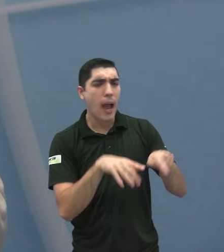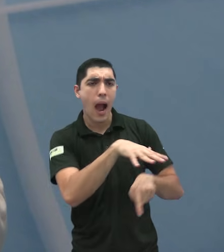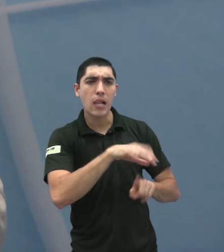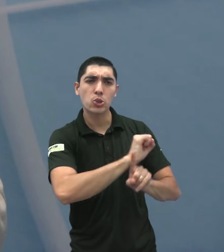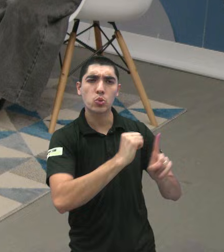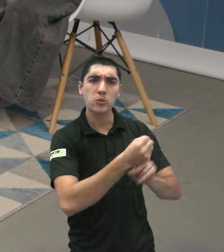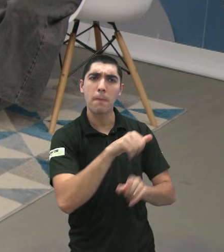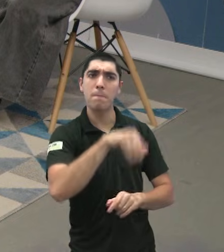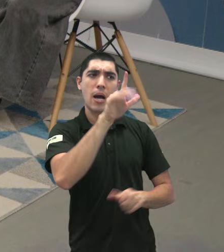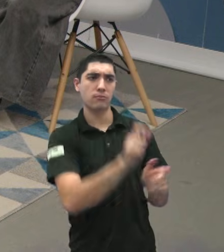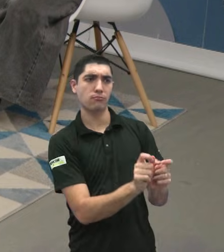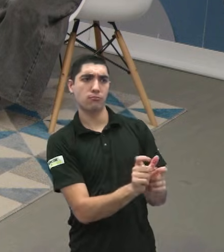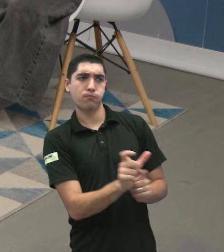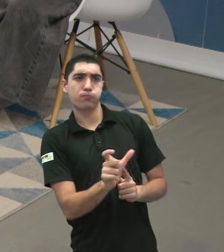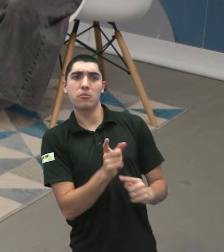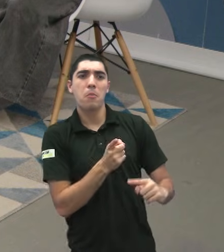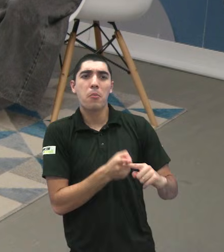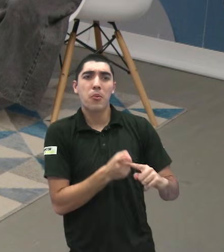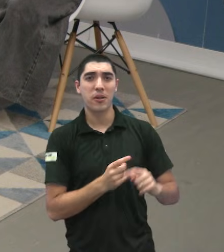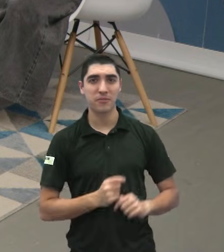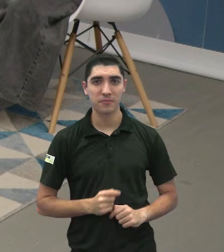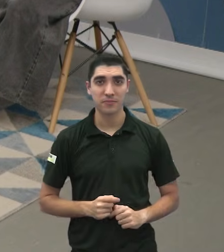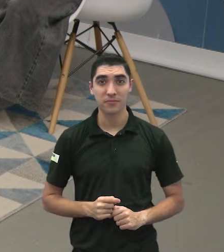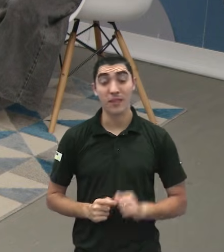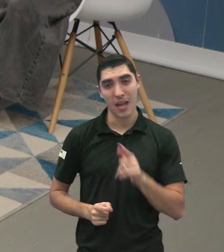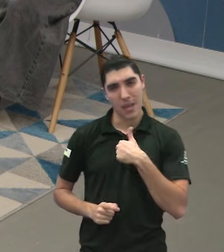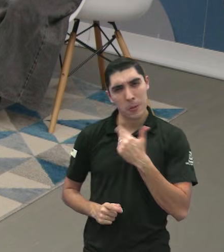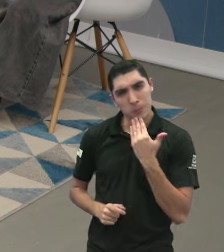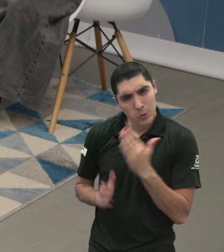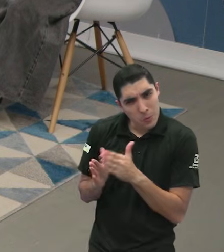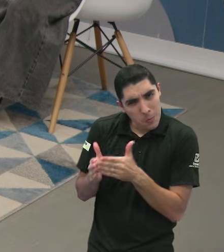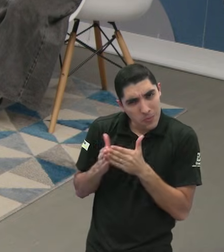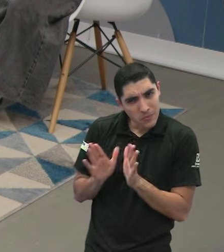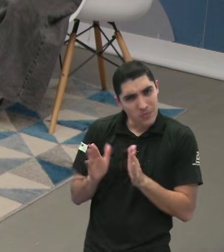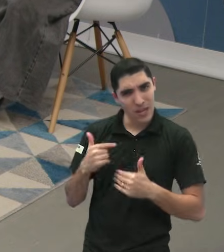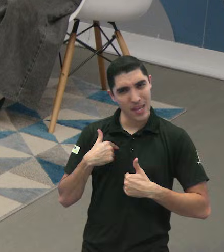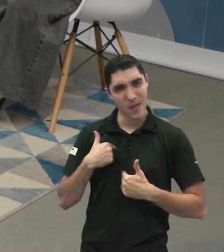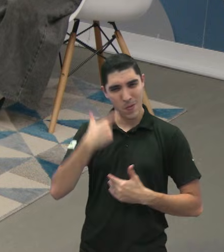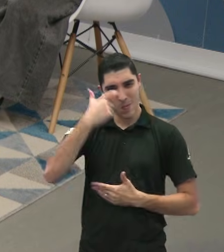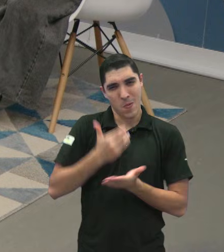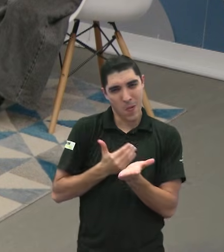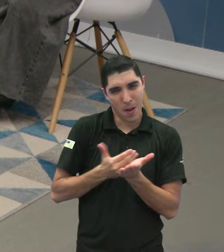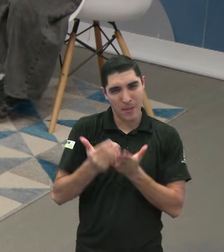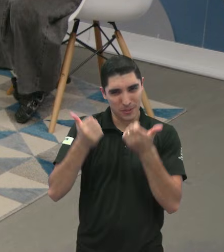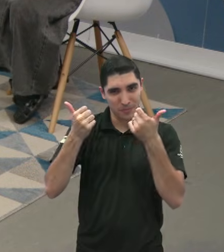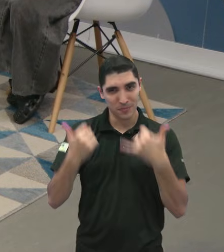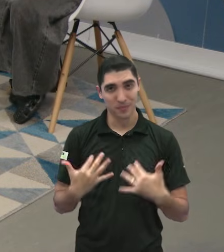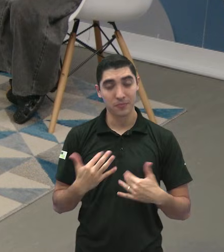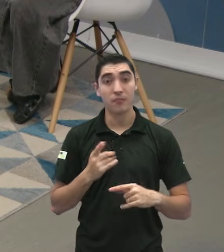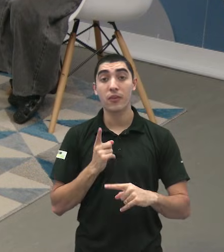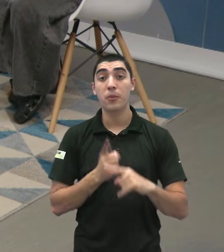social? Eu vou pedir a palavra agora, né, para poder começar, porque realmente, né, ver